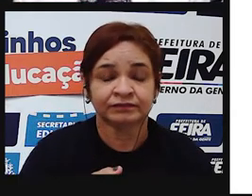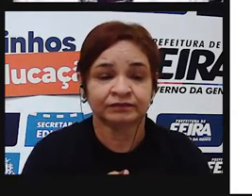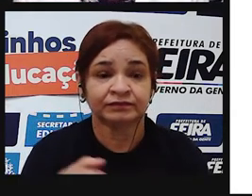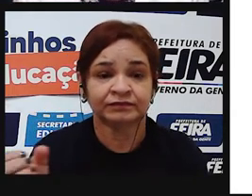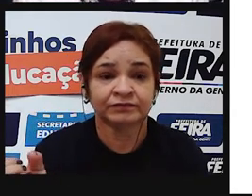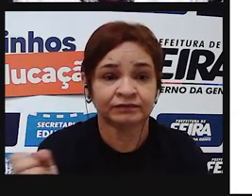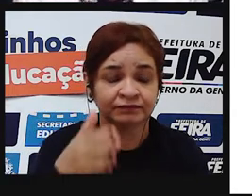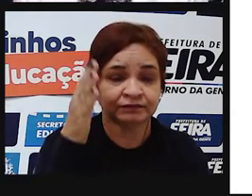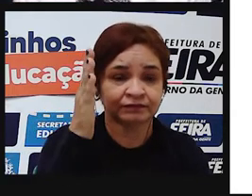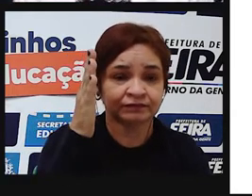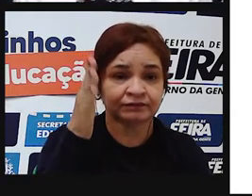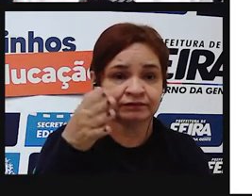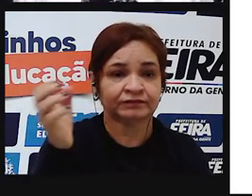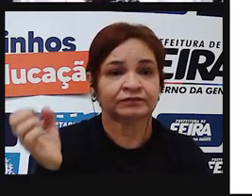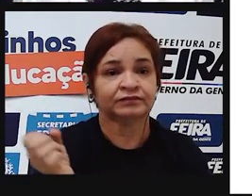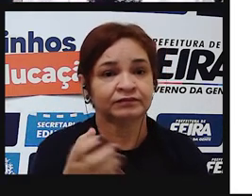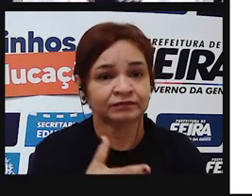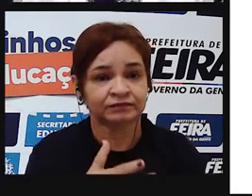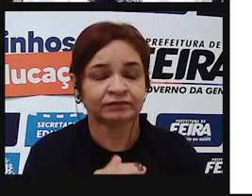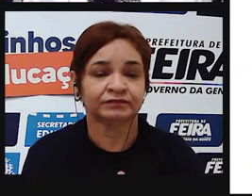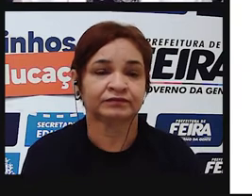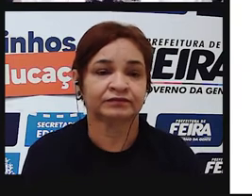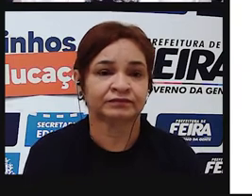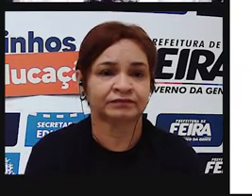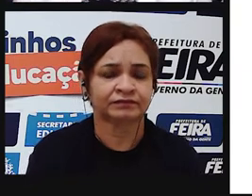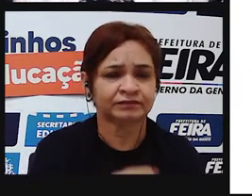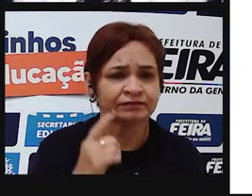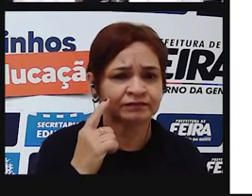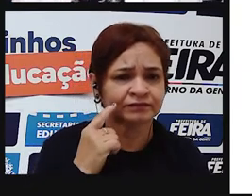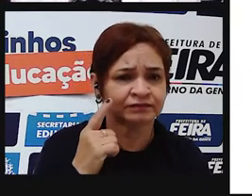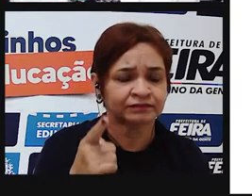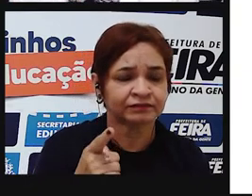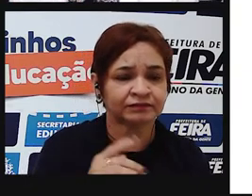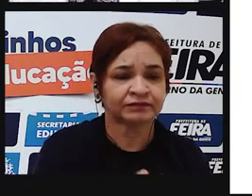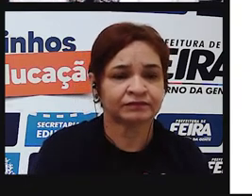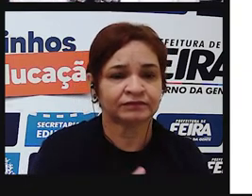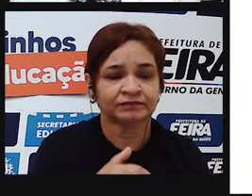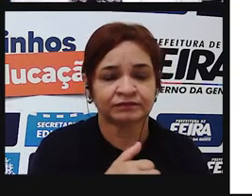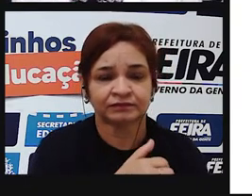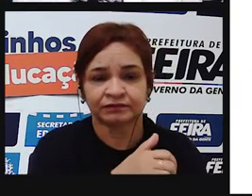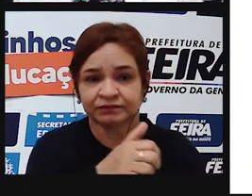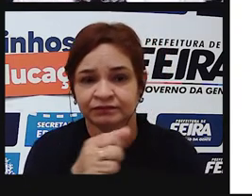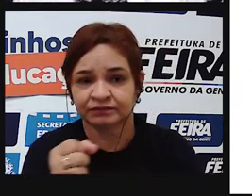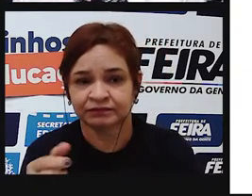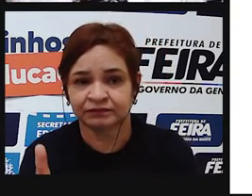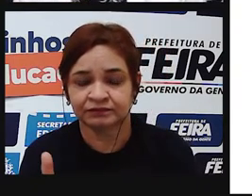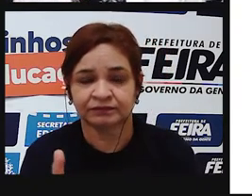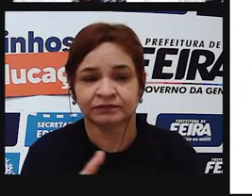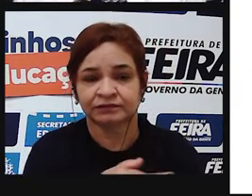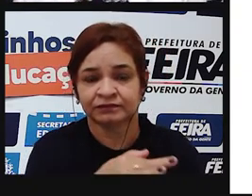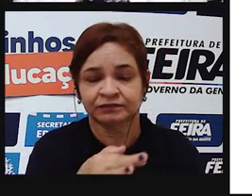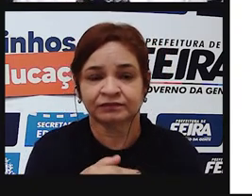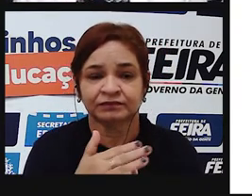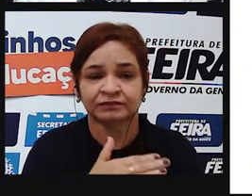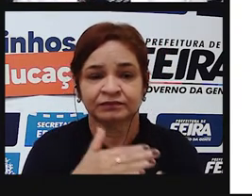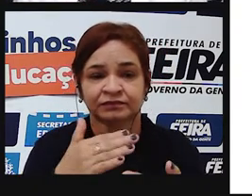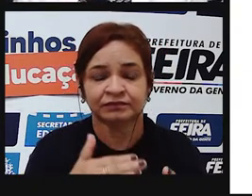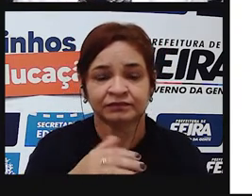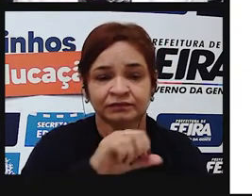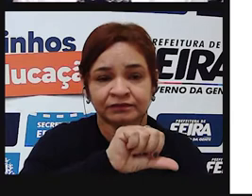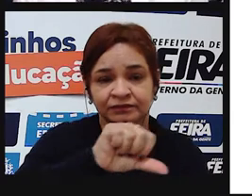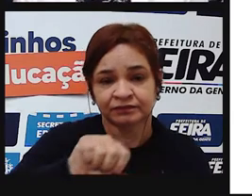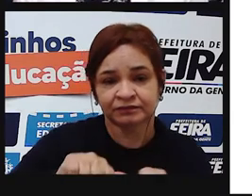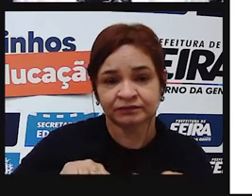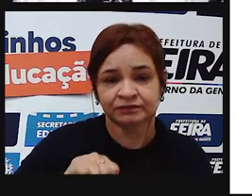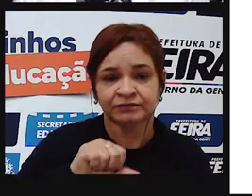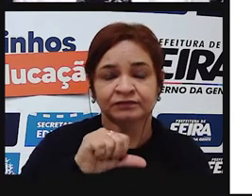de hotéis, aquela pequena feira que deu origem à cidade de Feira de Santana acabou se